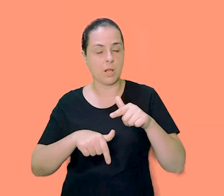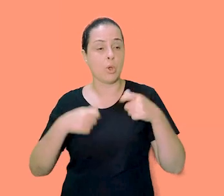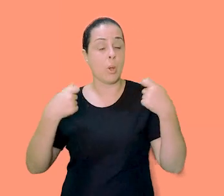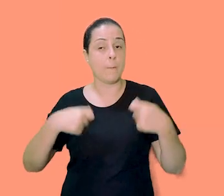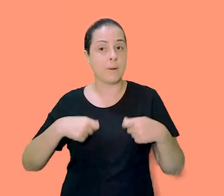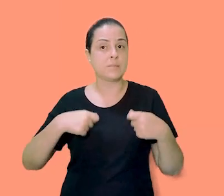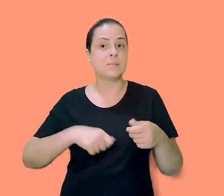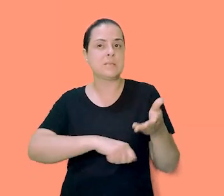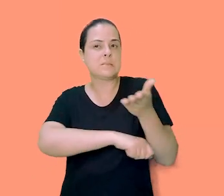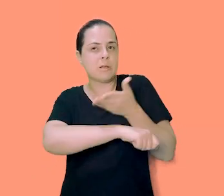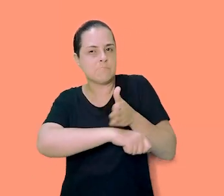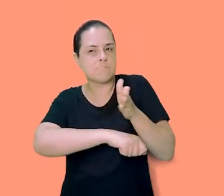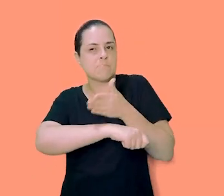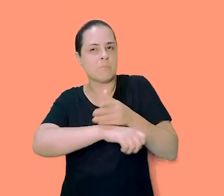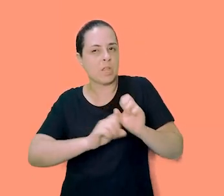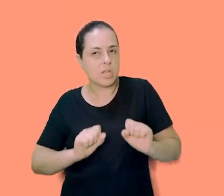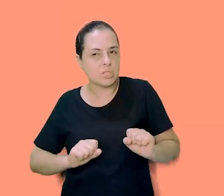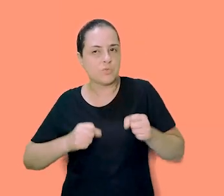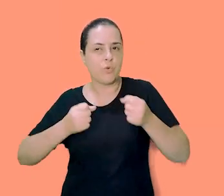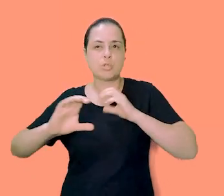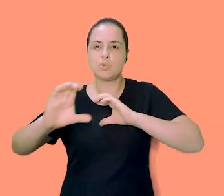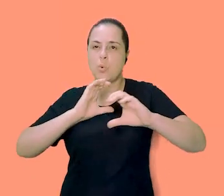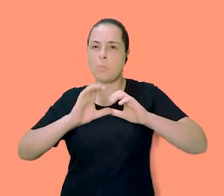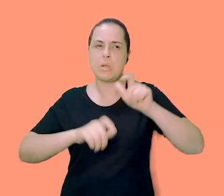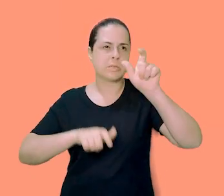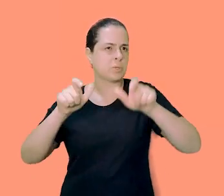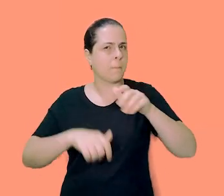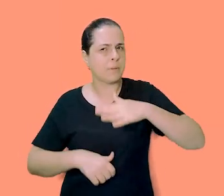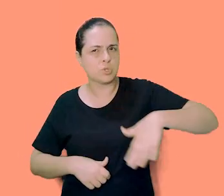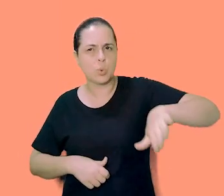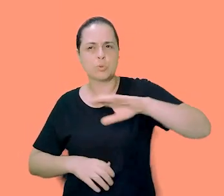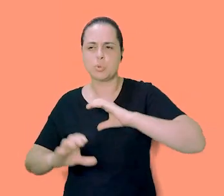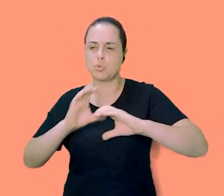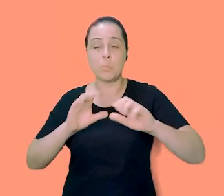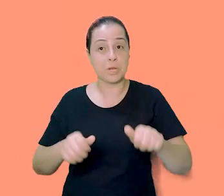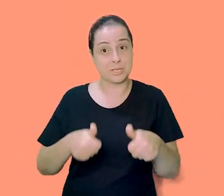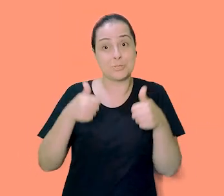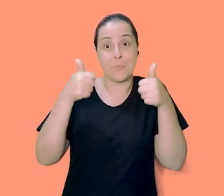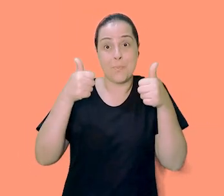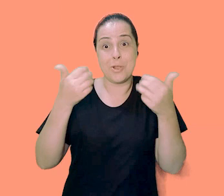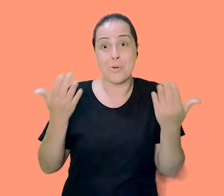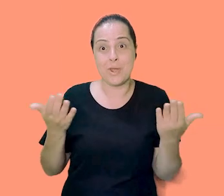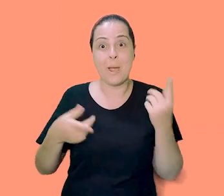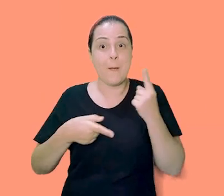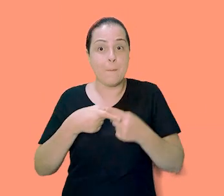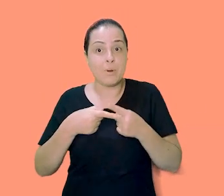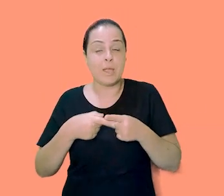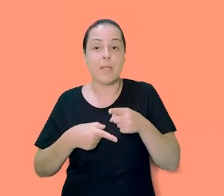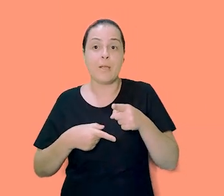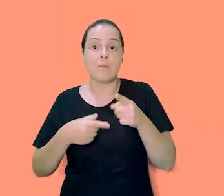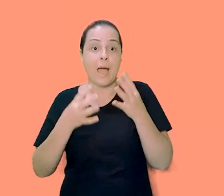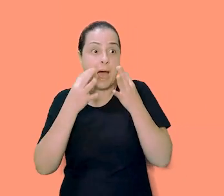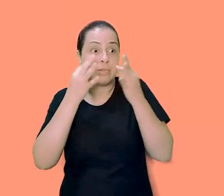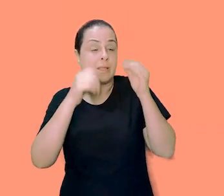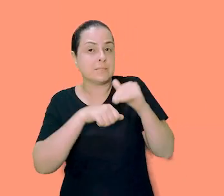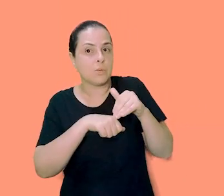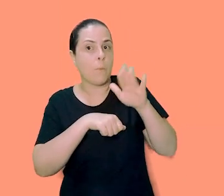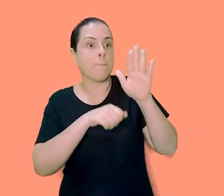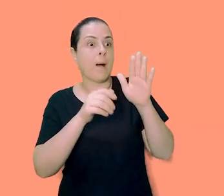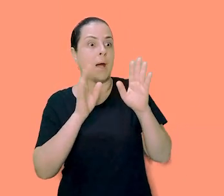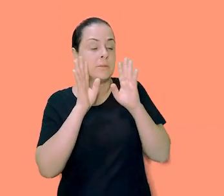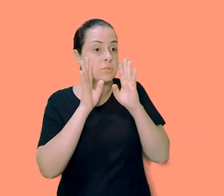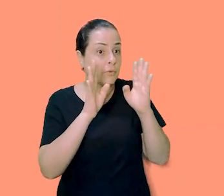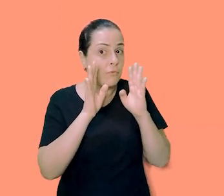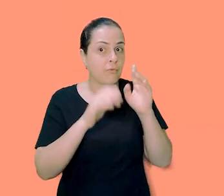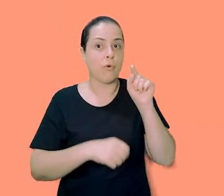de se comunicar incrível, que todo mundo melhora a comunicação, porque é isso, você passa a prestar atenção e entender nisso. Então, eu